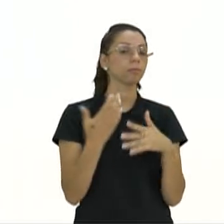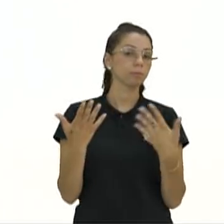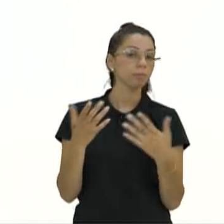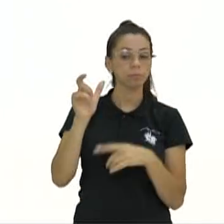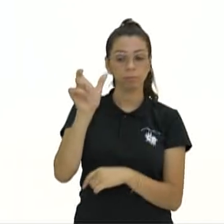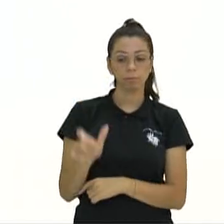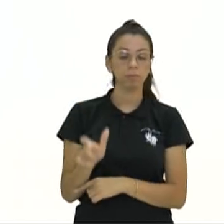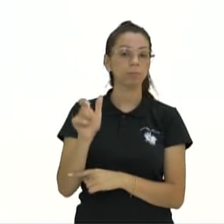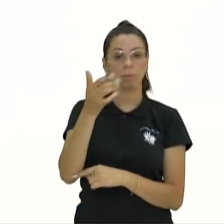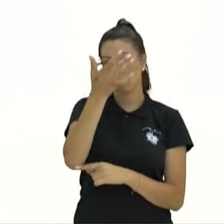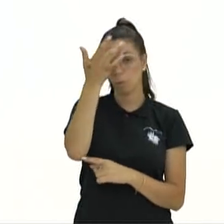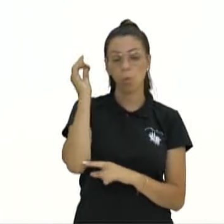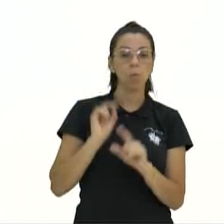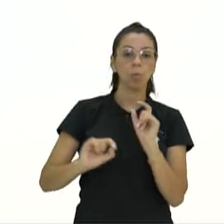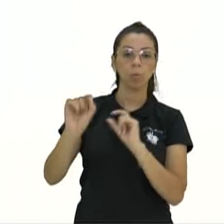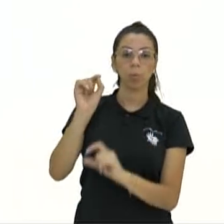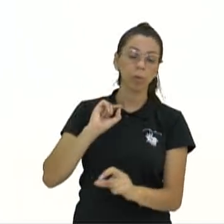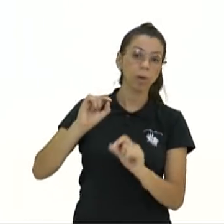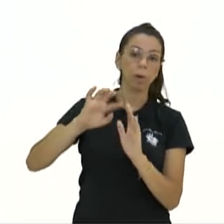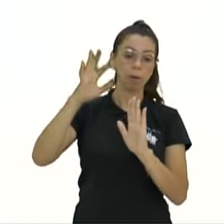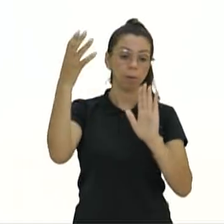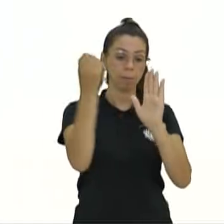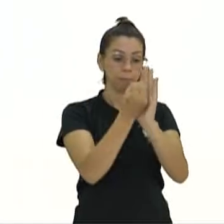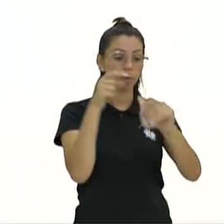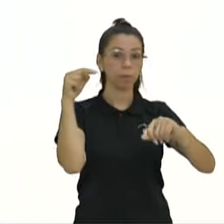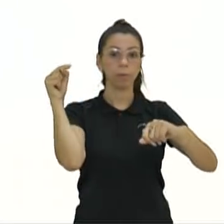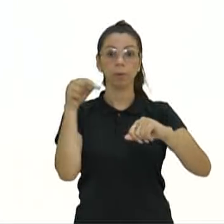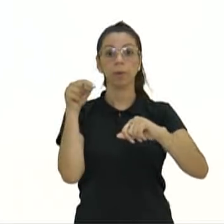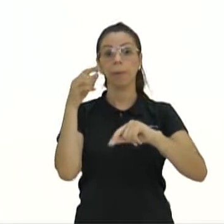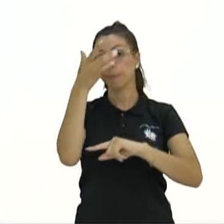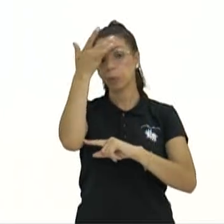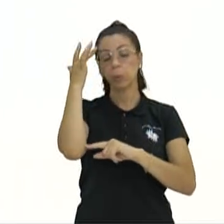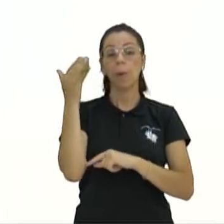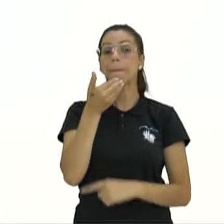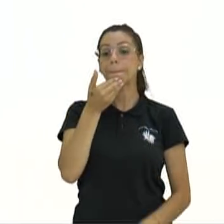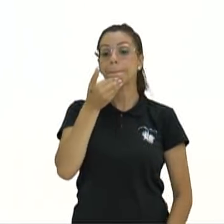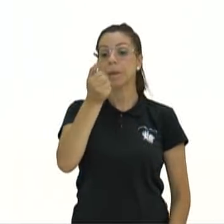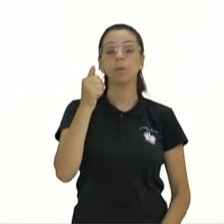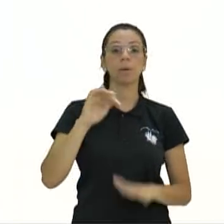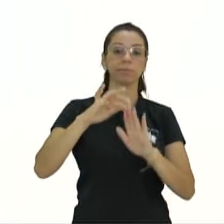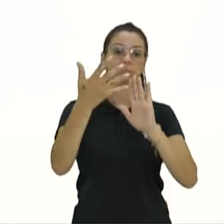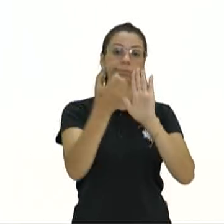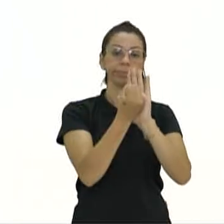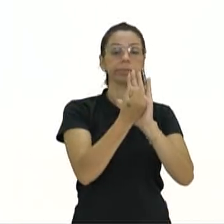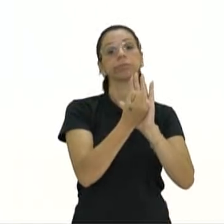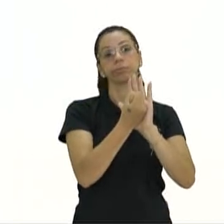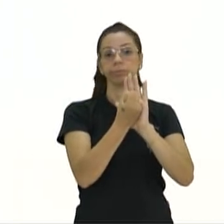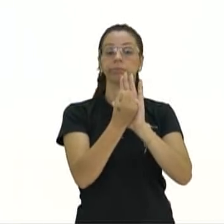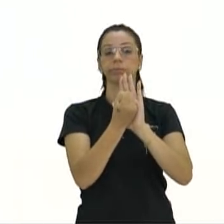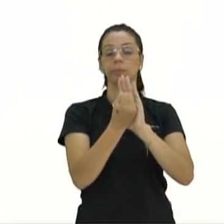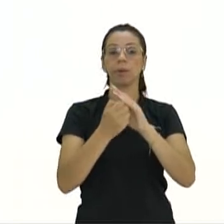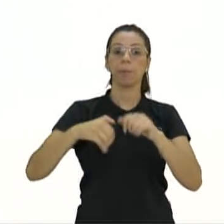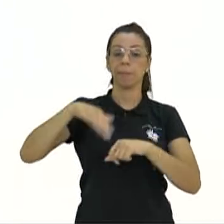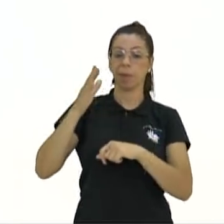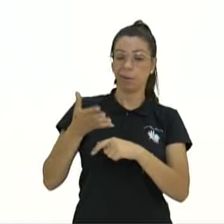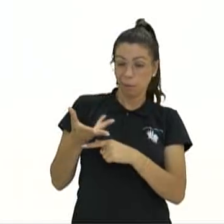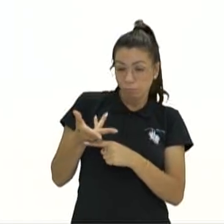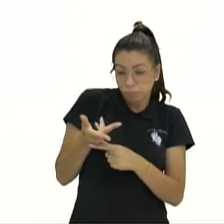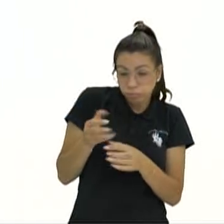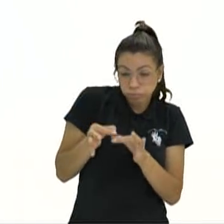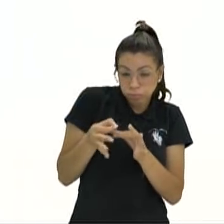atleta, ele estabelece uma marca e aquele que tiver a melhor marca, aquele que foi o mais rápido, aquele